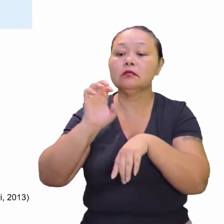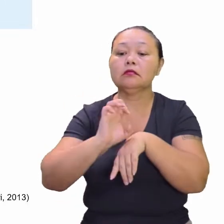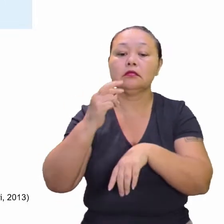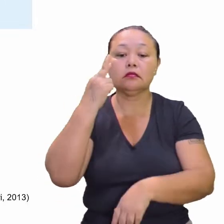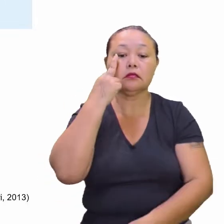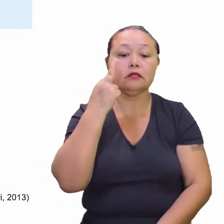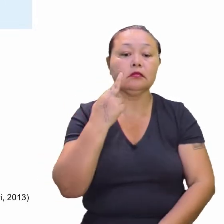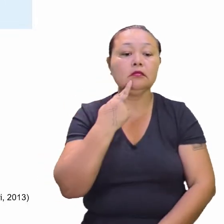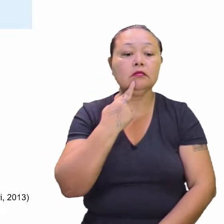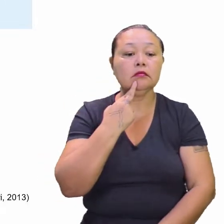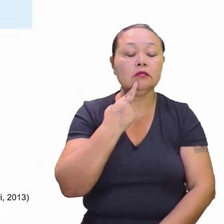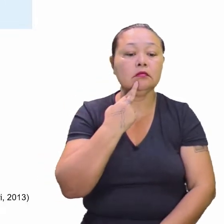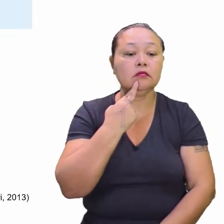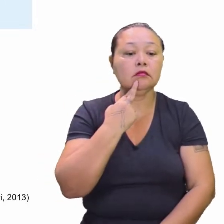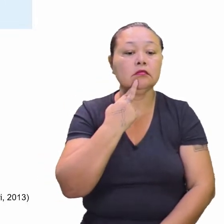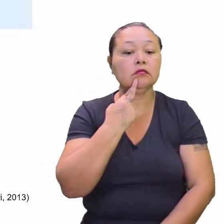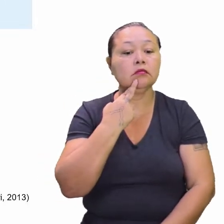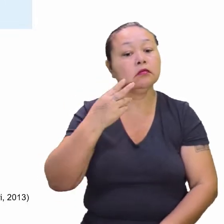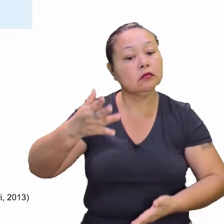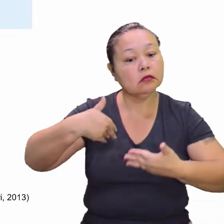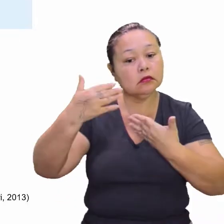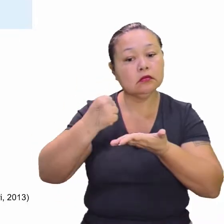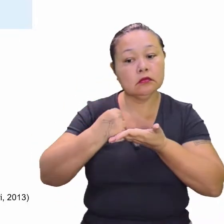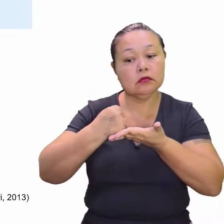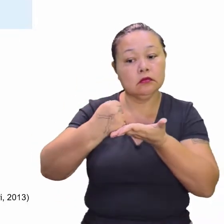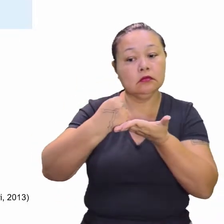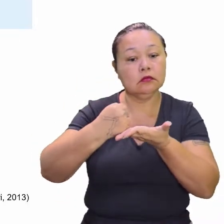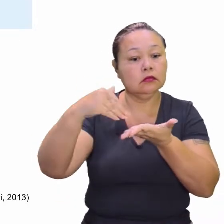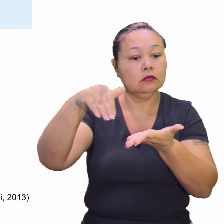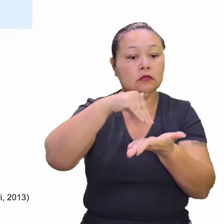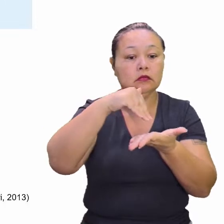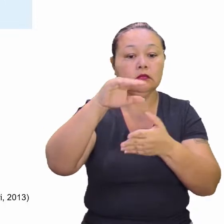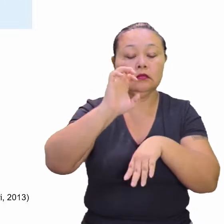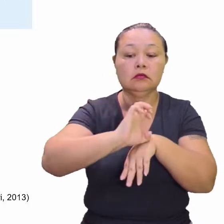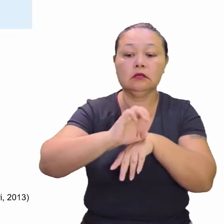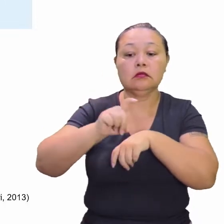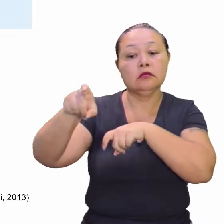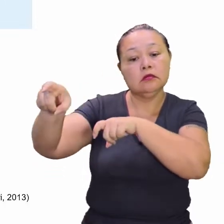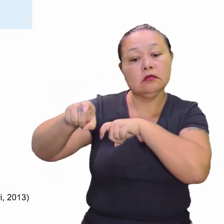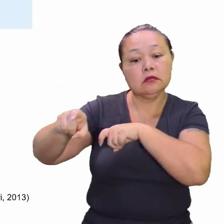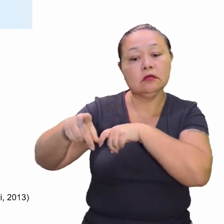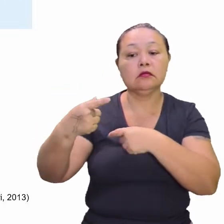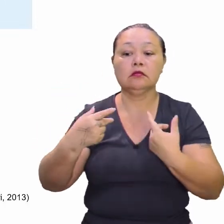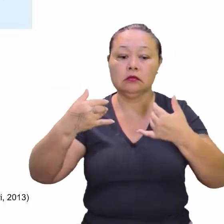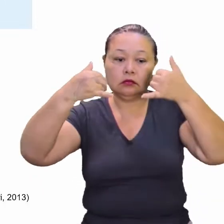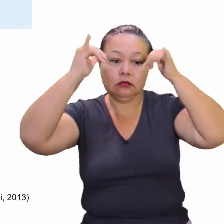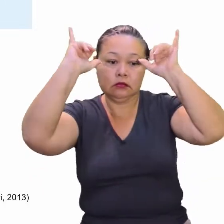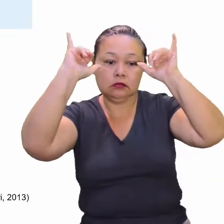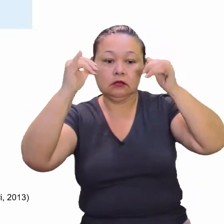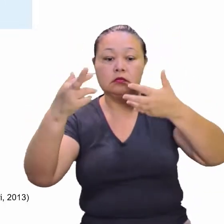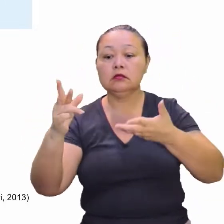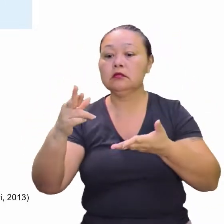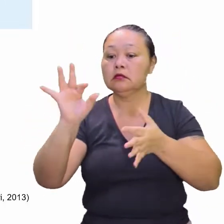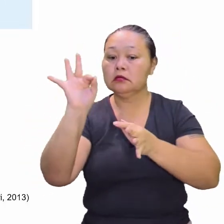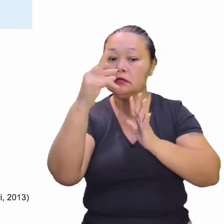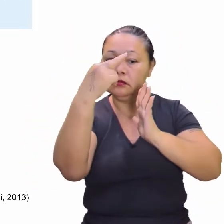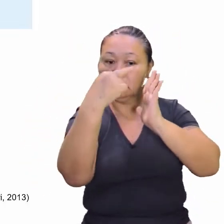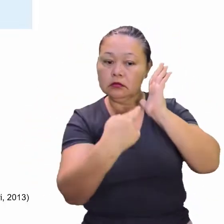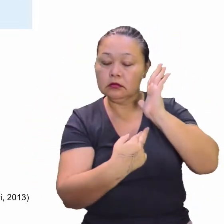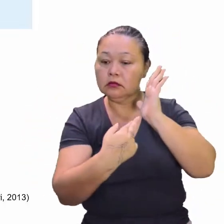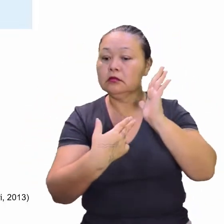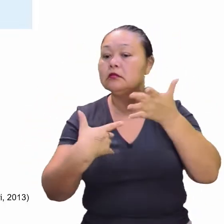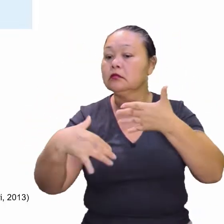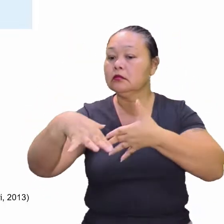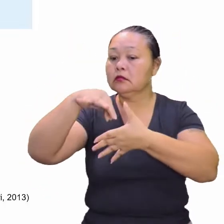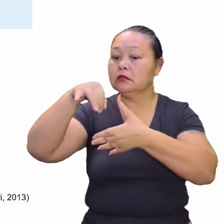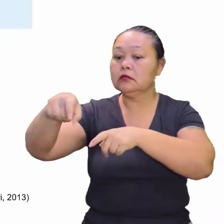Rondônia. Com incentivo de apoio das Secretarias do Estado da Agricultura, Pecuária,